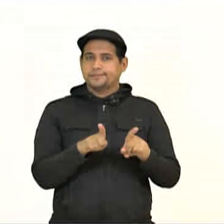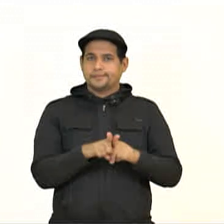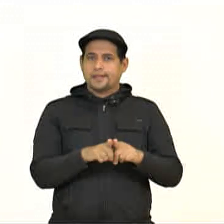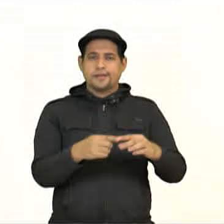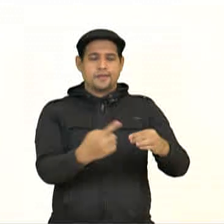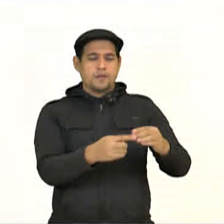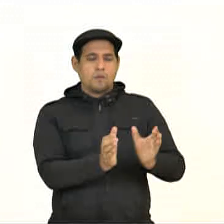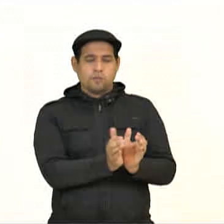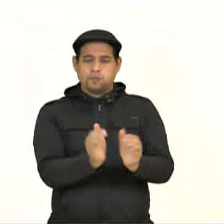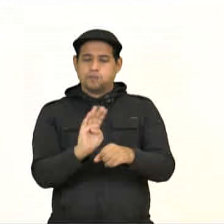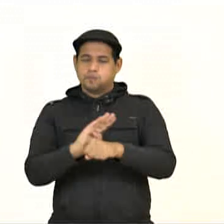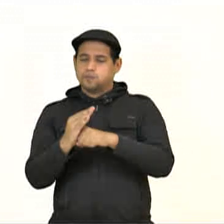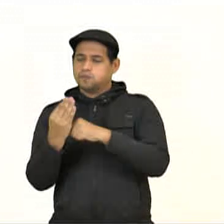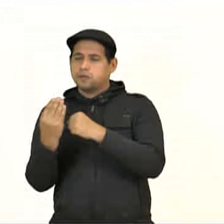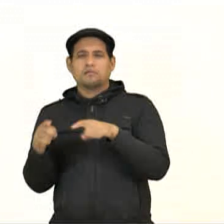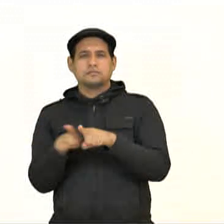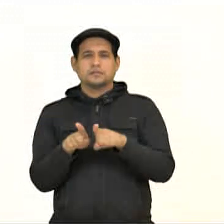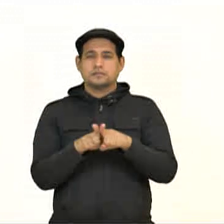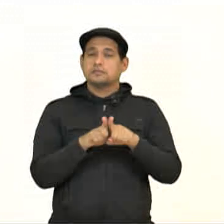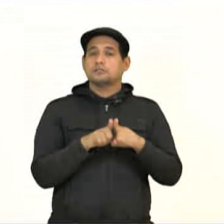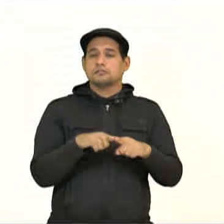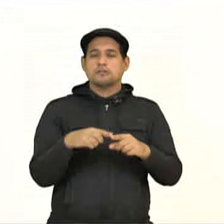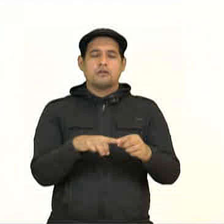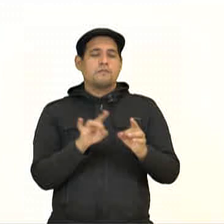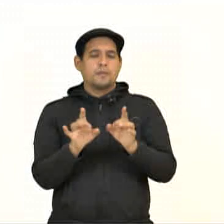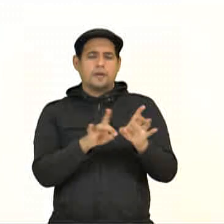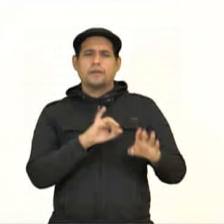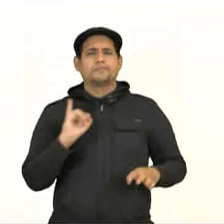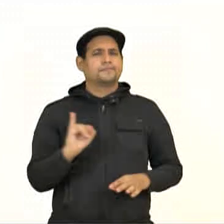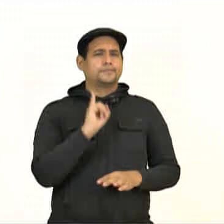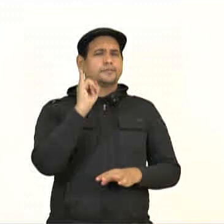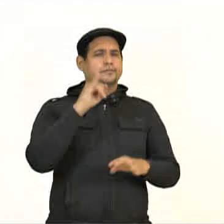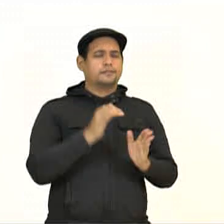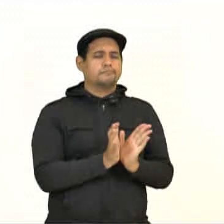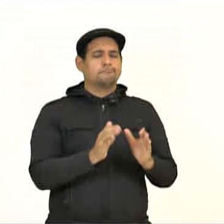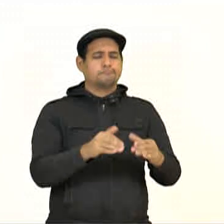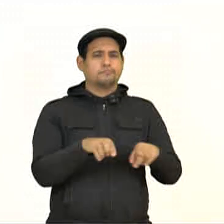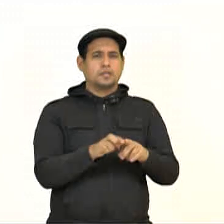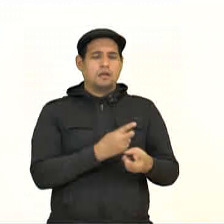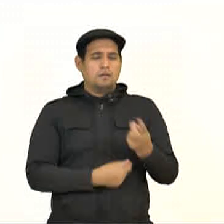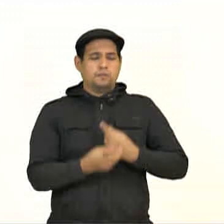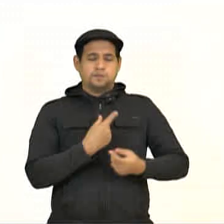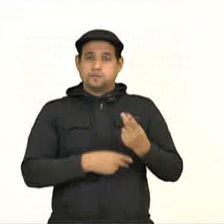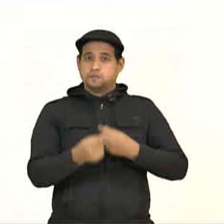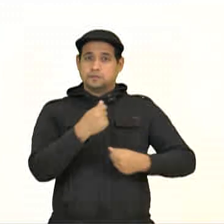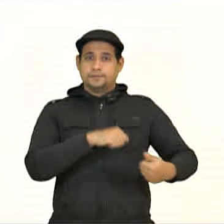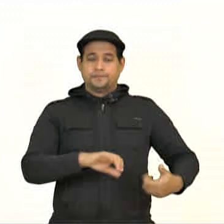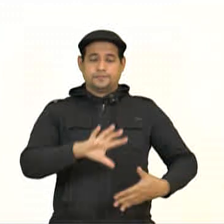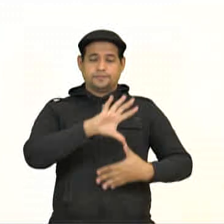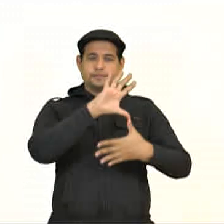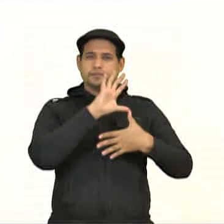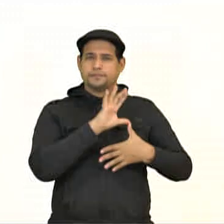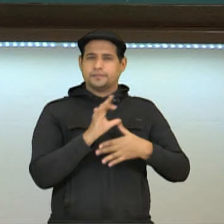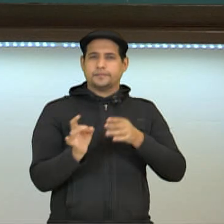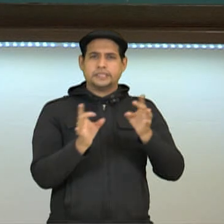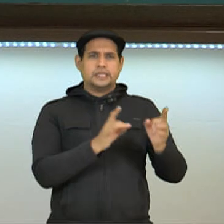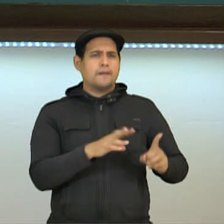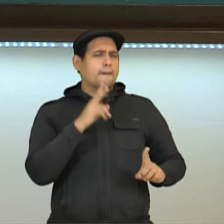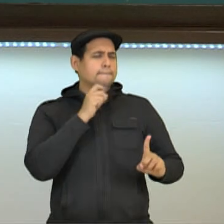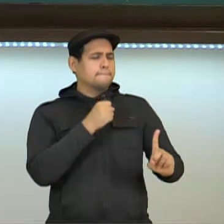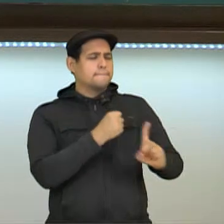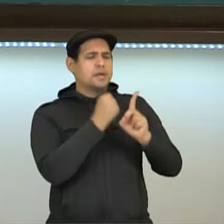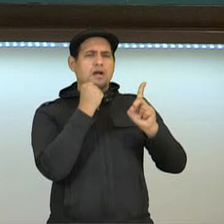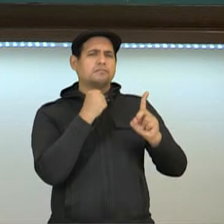e cidades coloniais foram importante setor da economia na América colonial. Então veja, o Pacto